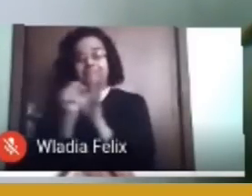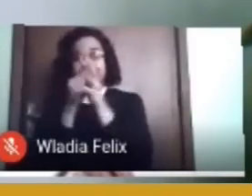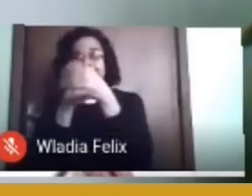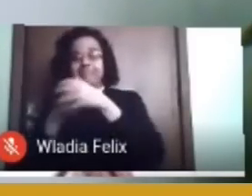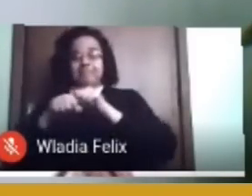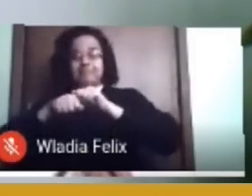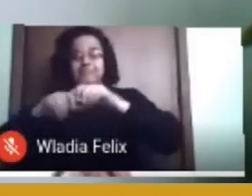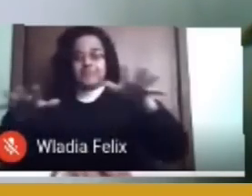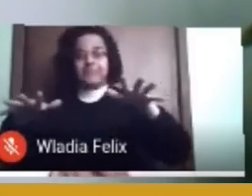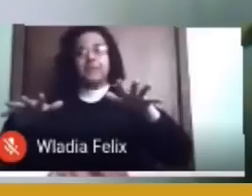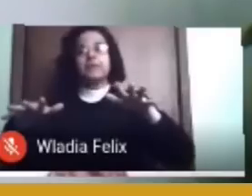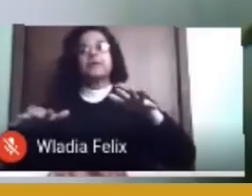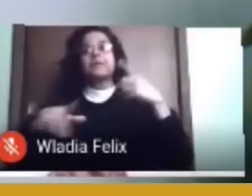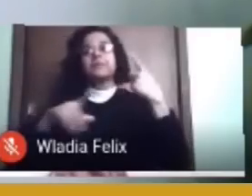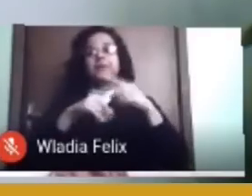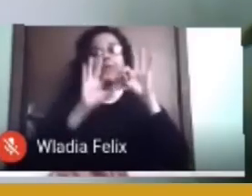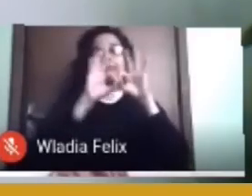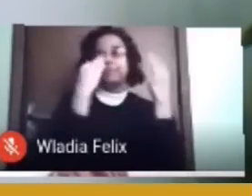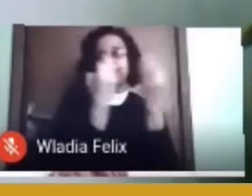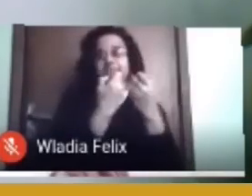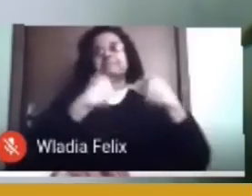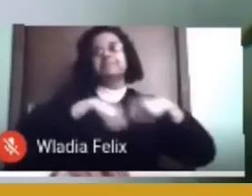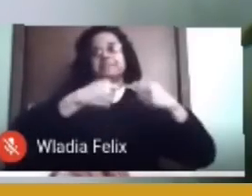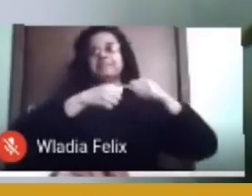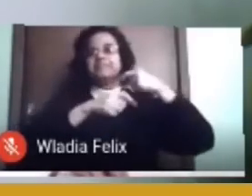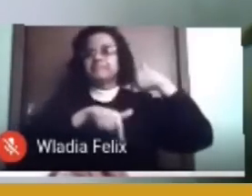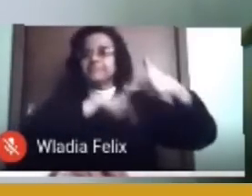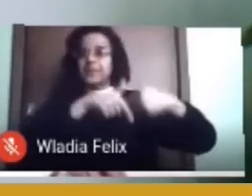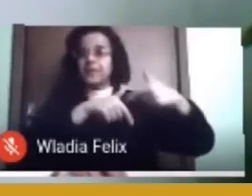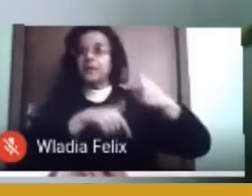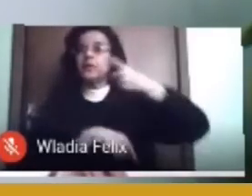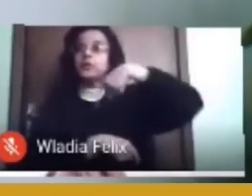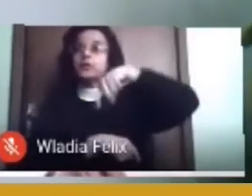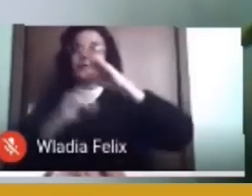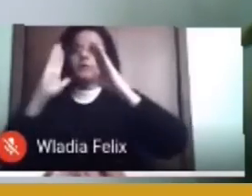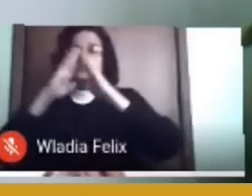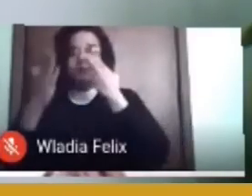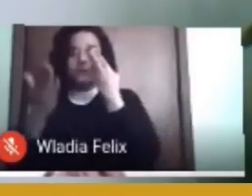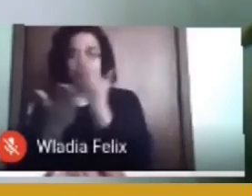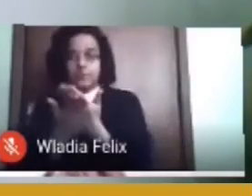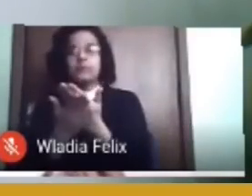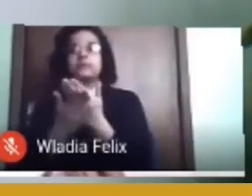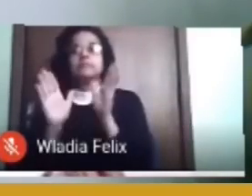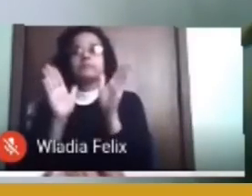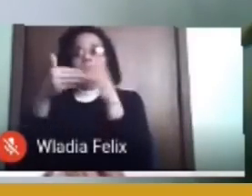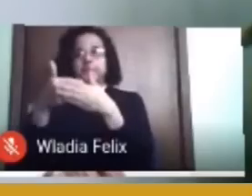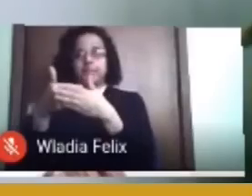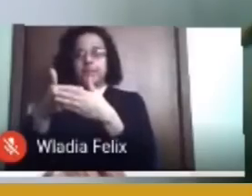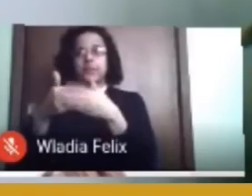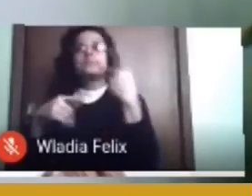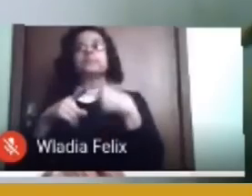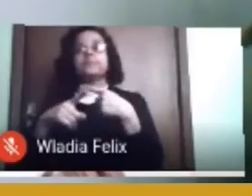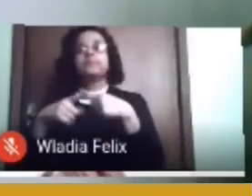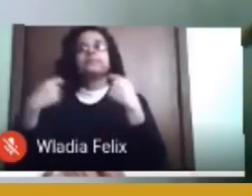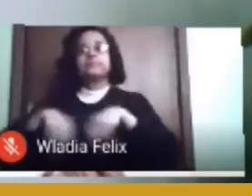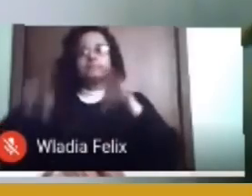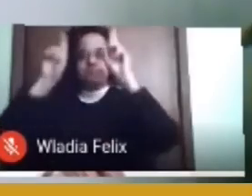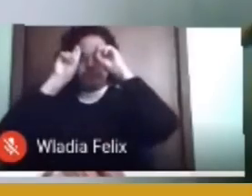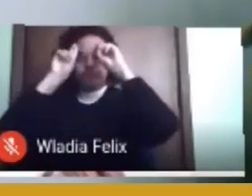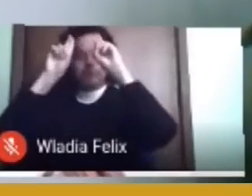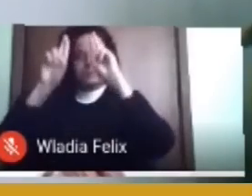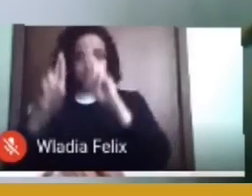nós temos que garantir também o respeito à saúde dos nossos colaboradores e o ir e vir dessas crianças também, porque a saúde em primeiro